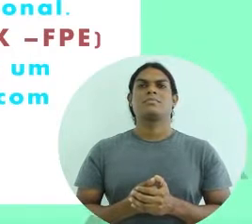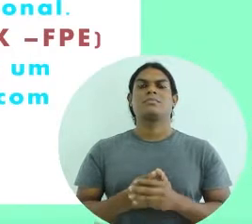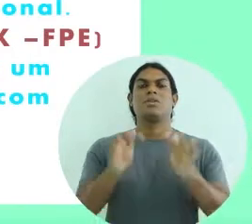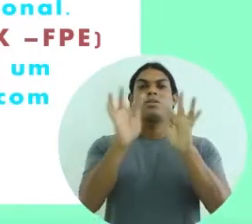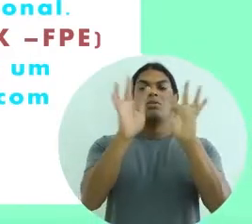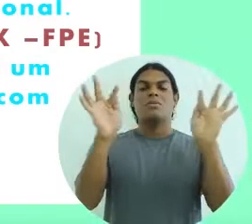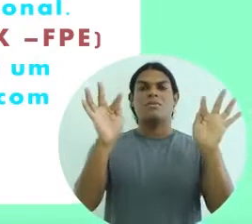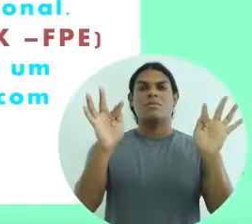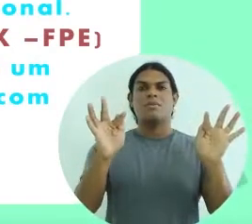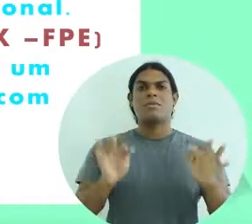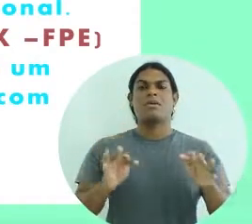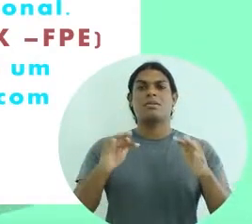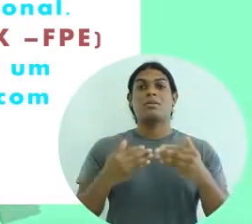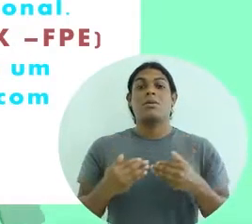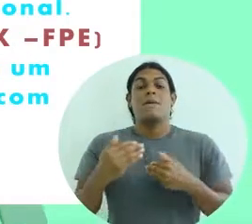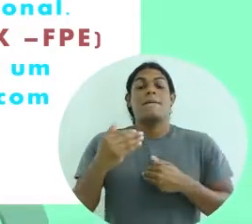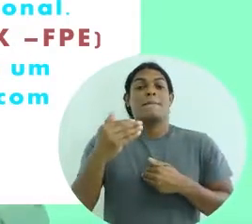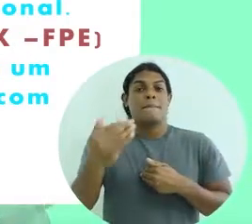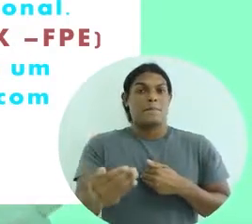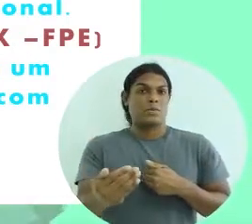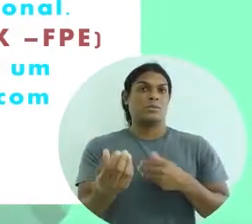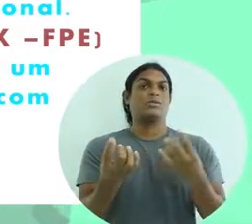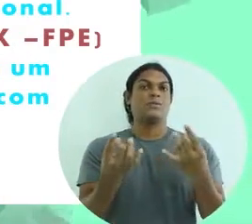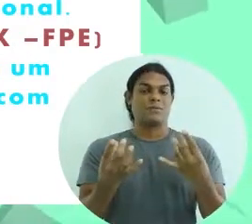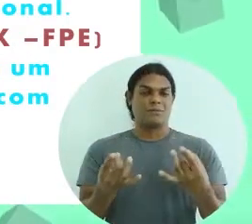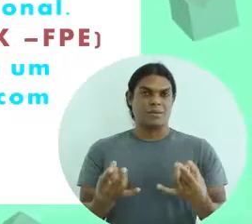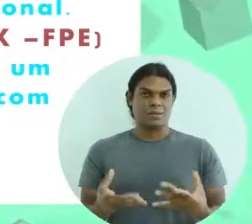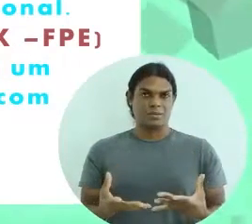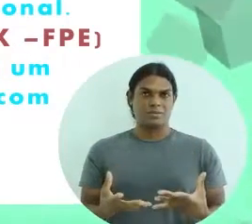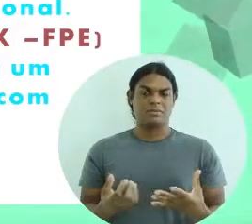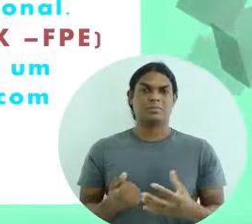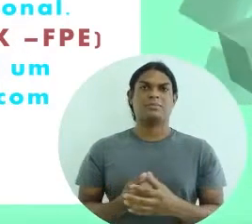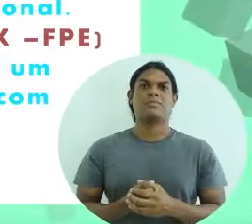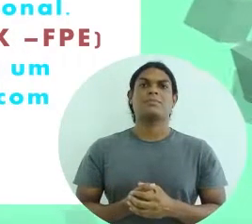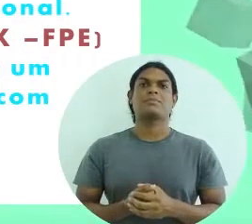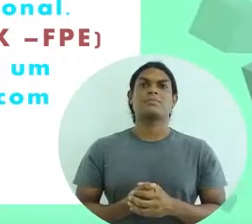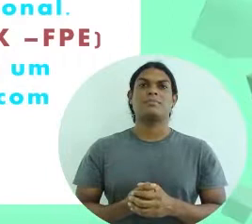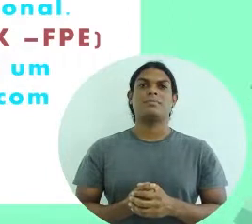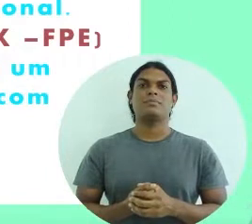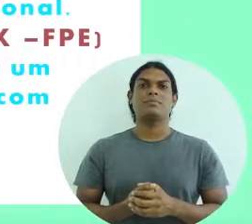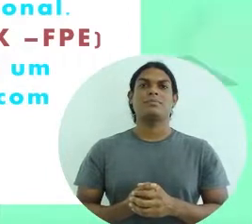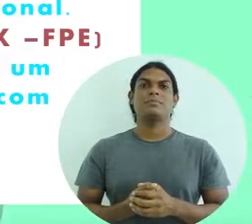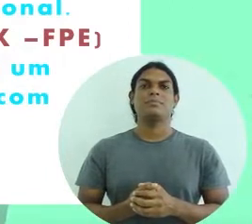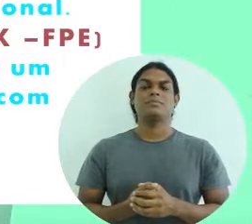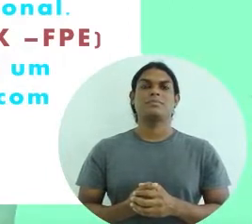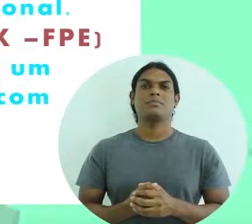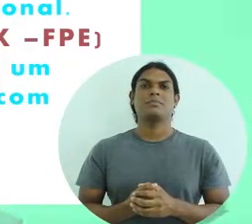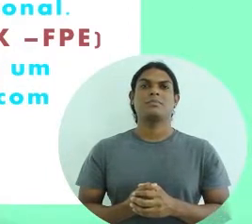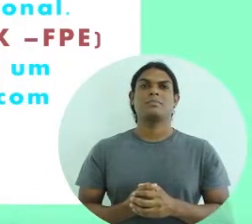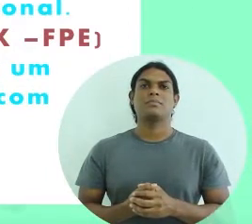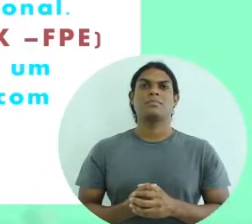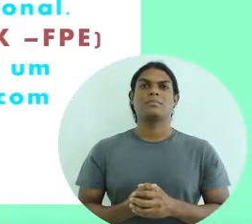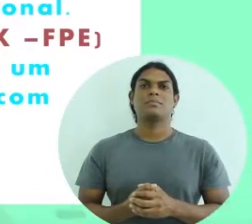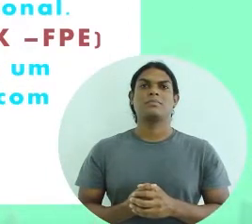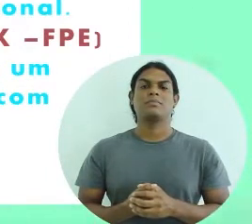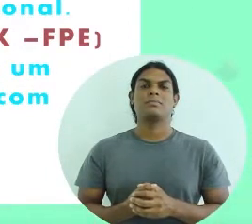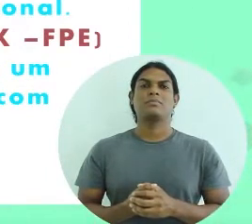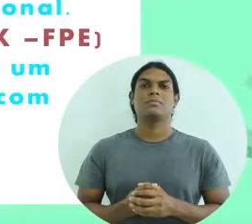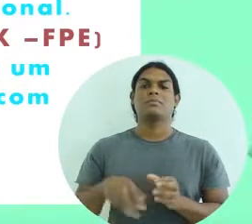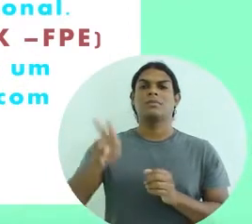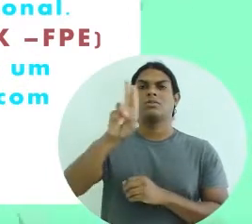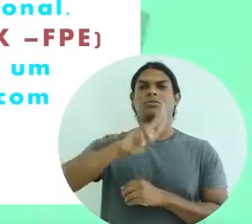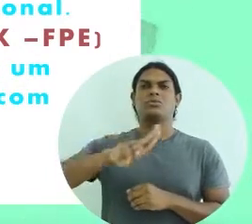de crédito direto ao exportador ou ao importador, como vimos anteriormente, que é o